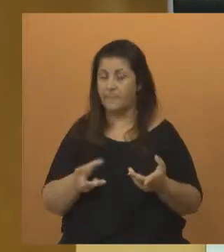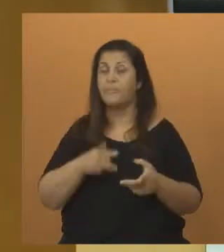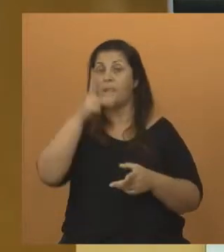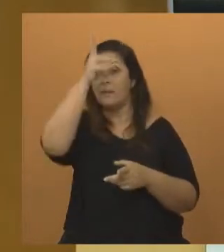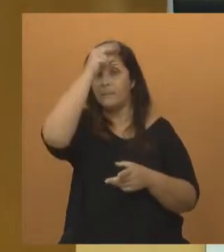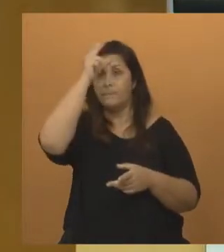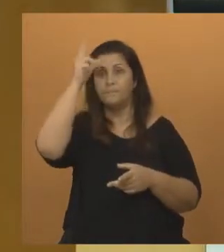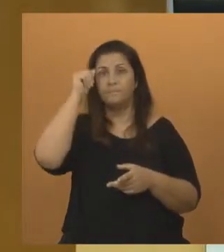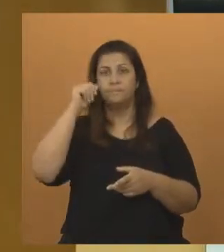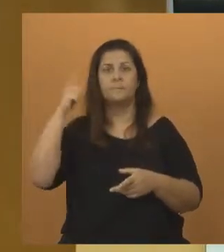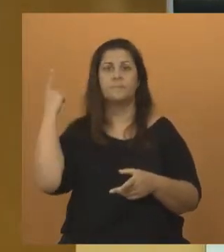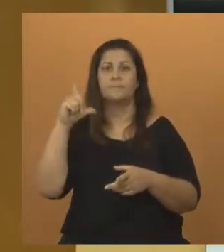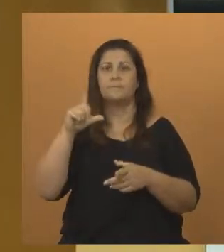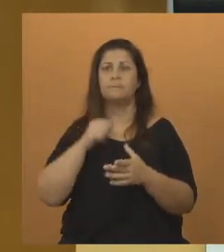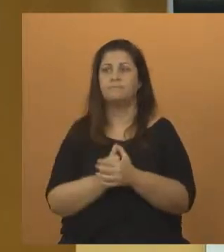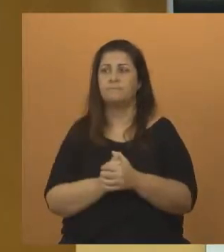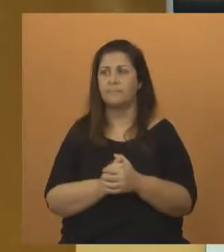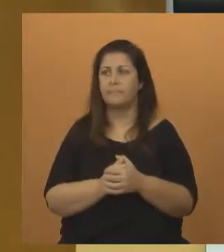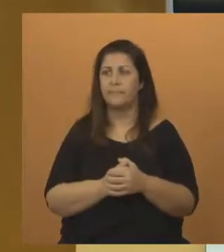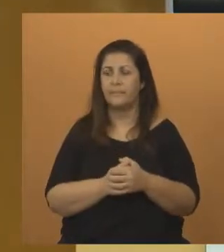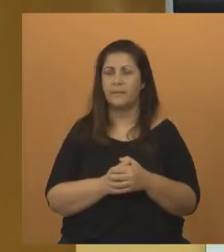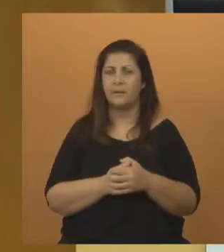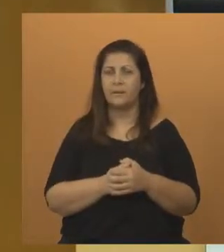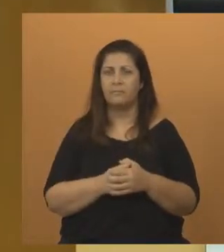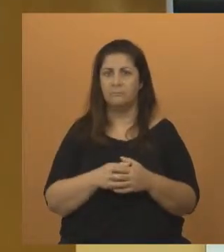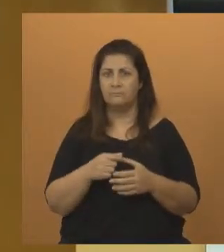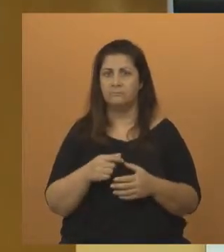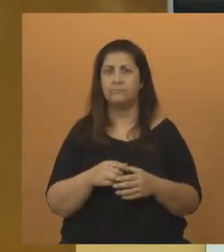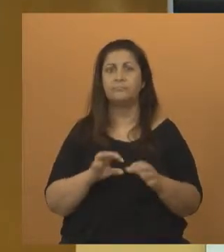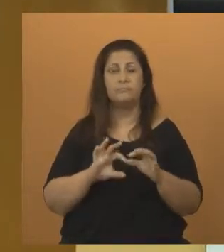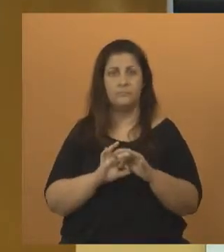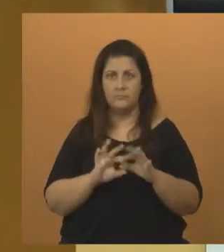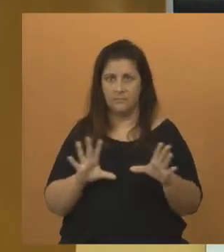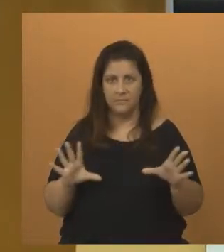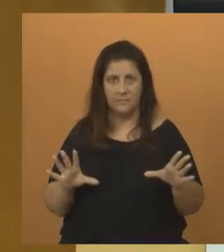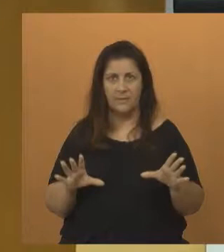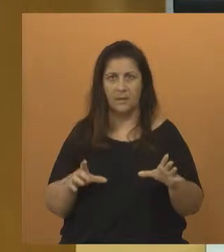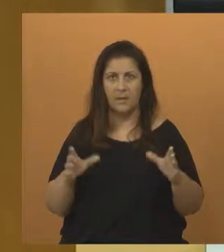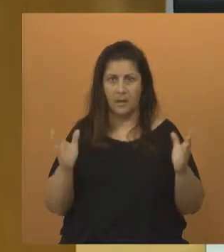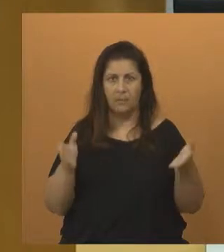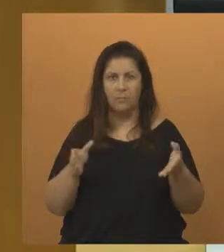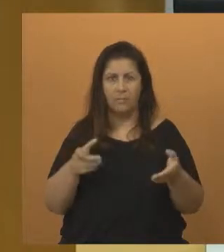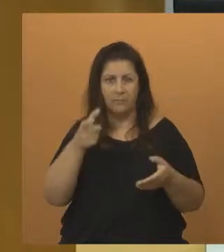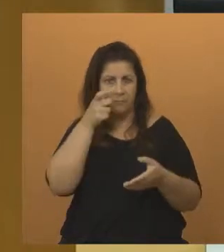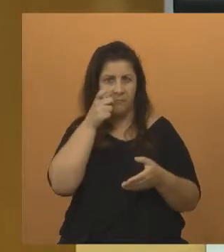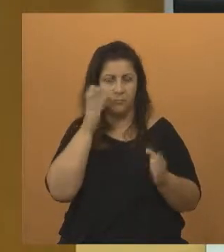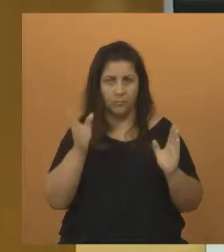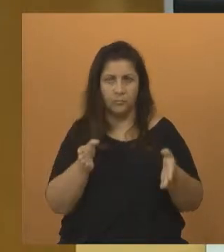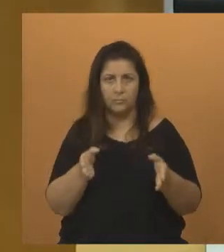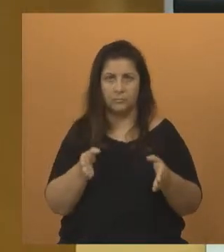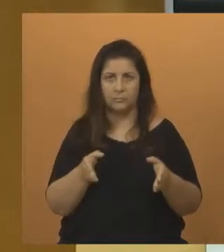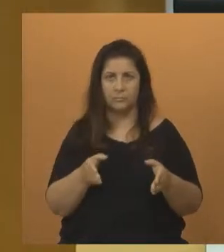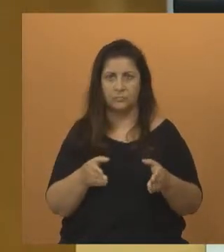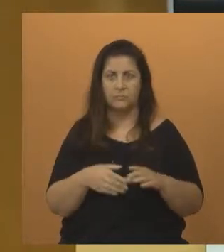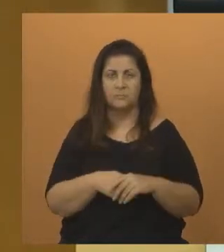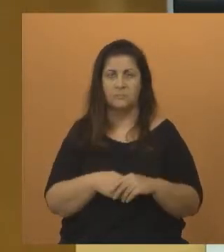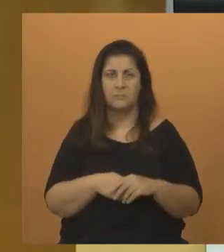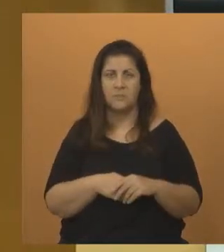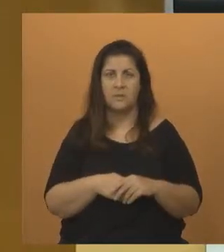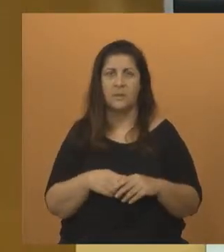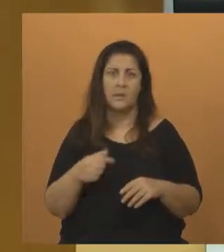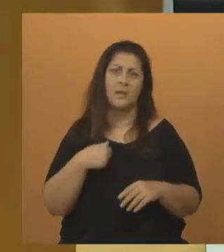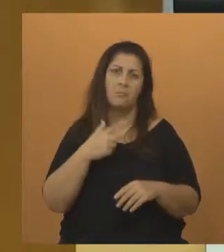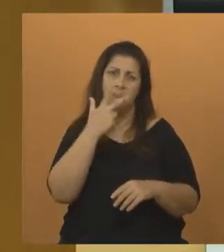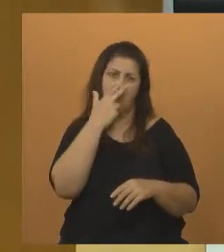prefeitura consiga, por meio dessa autorização que nós estamos aqui conferindo hoje, pelo manifestar dos vereadores, eu